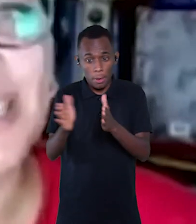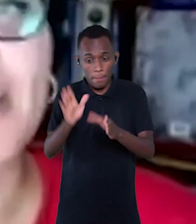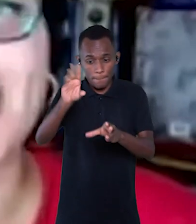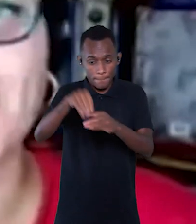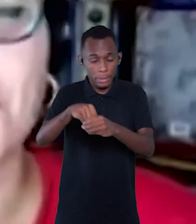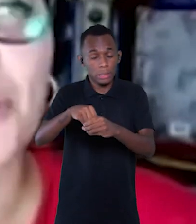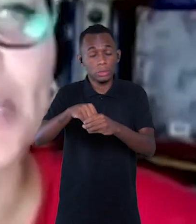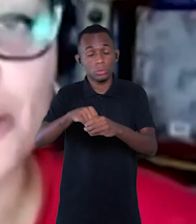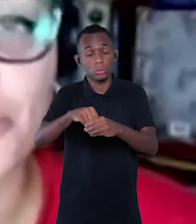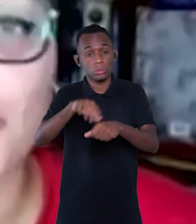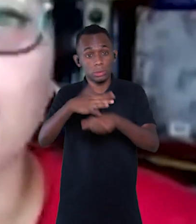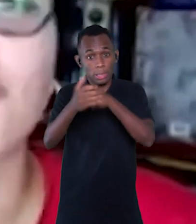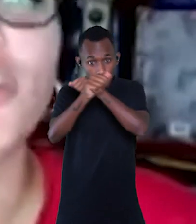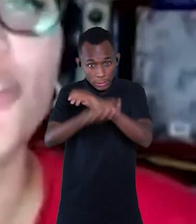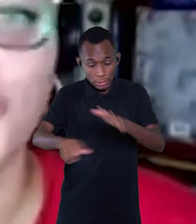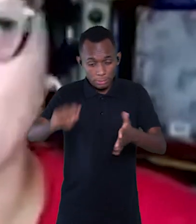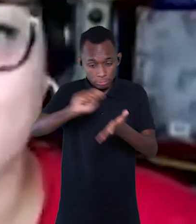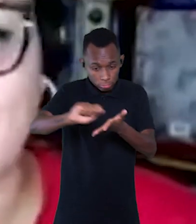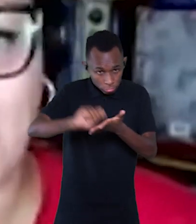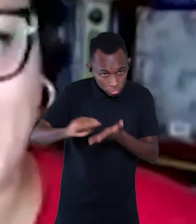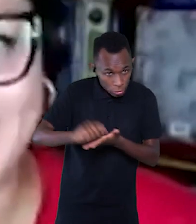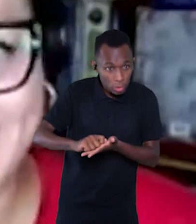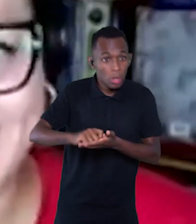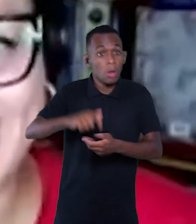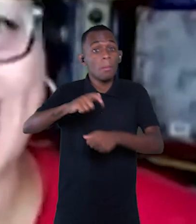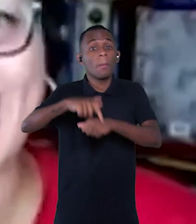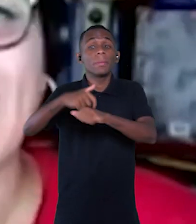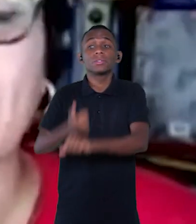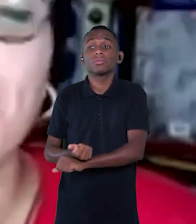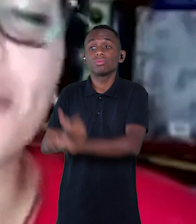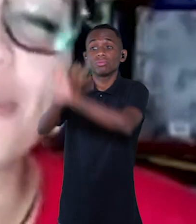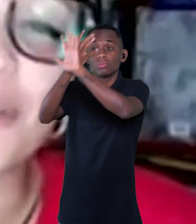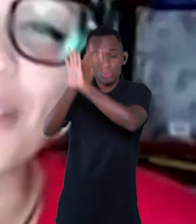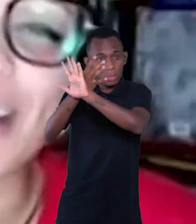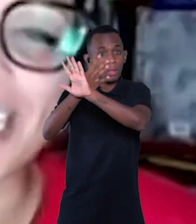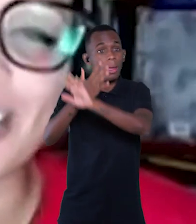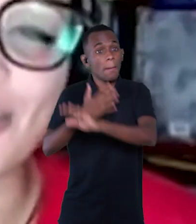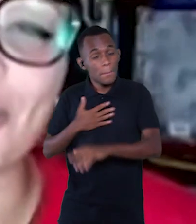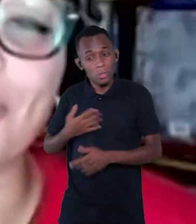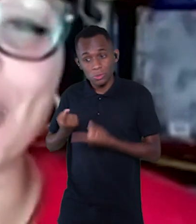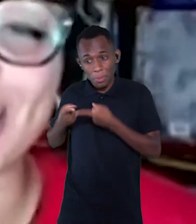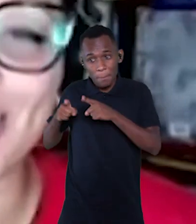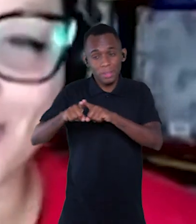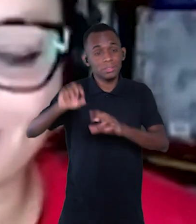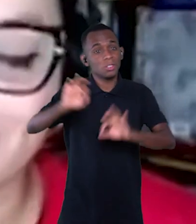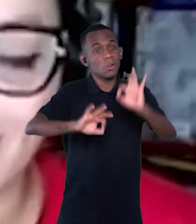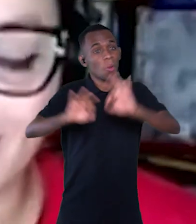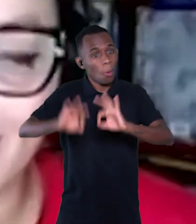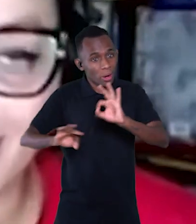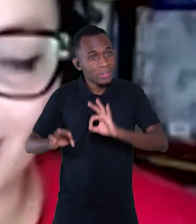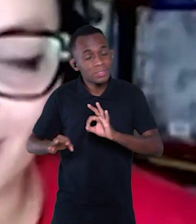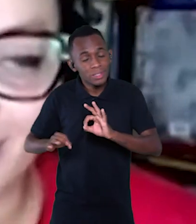na pandemia, no processo de videochamadas. Eu e os meus parceiros de composição